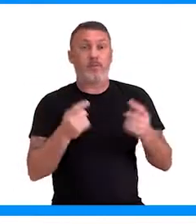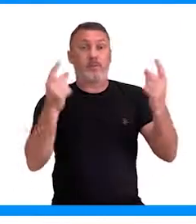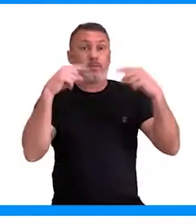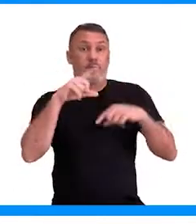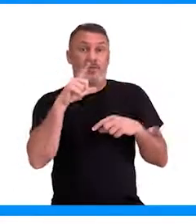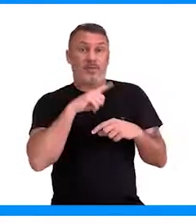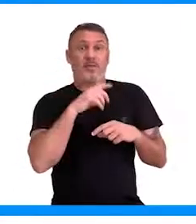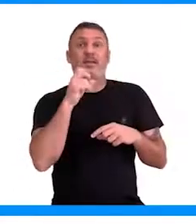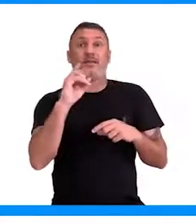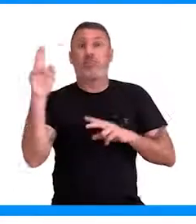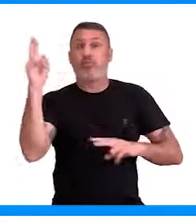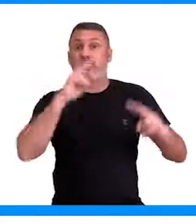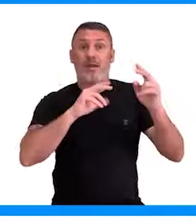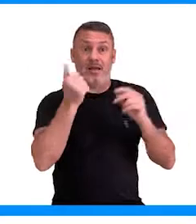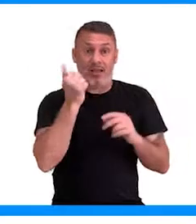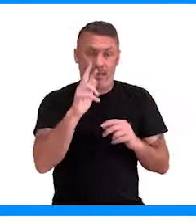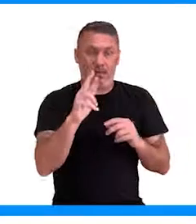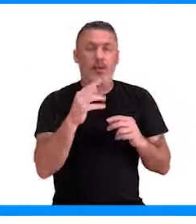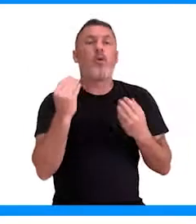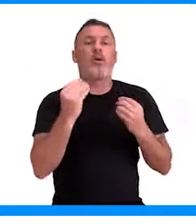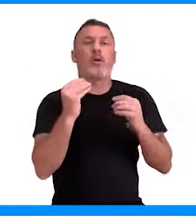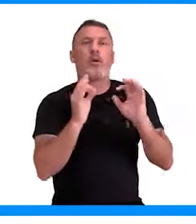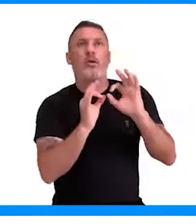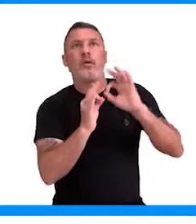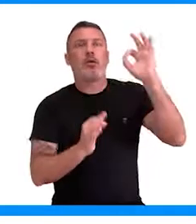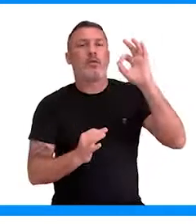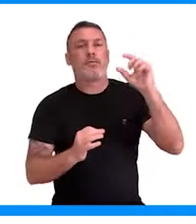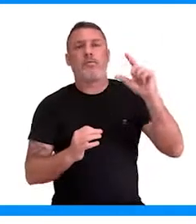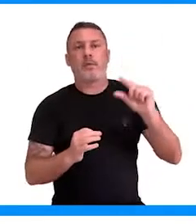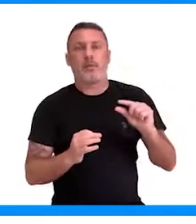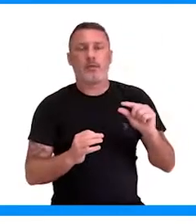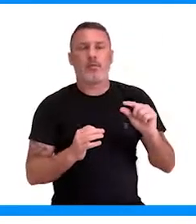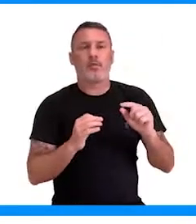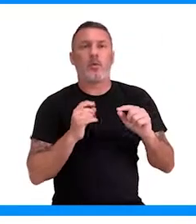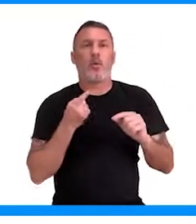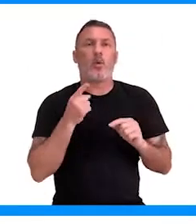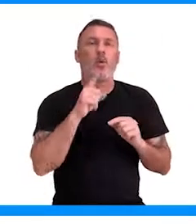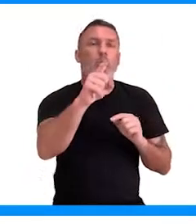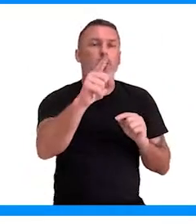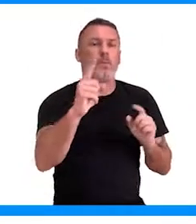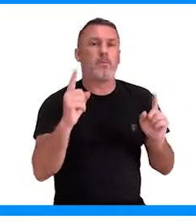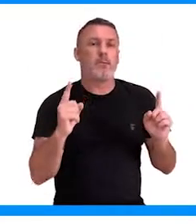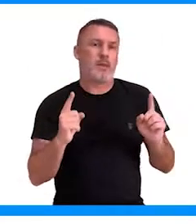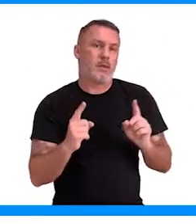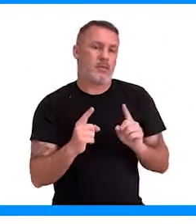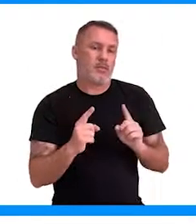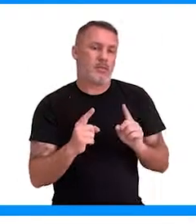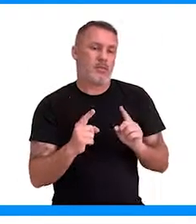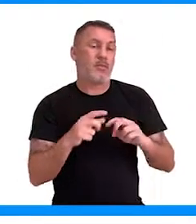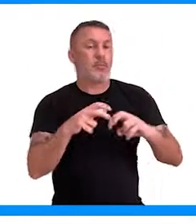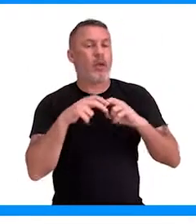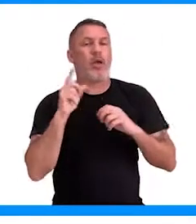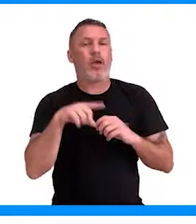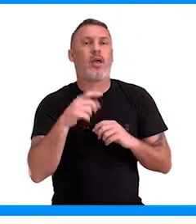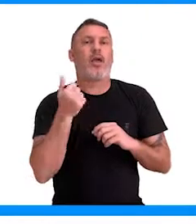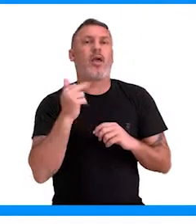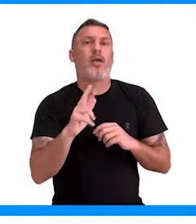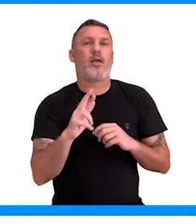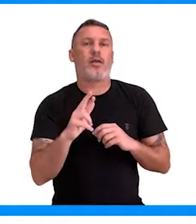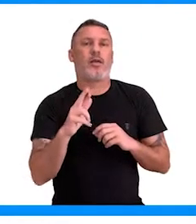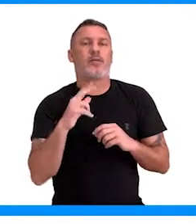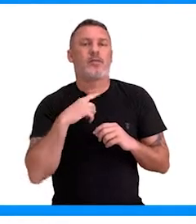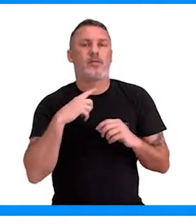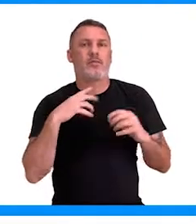a atmosfera, ela perde altura e perde alcance, por causa da resistência do